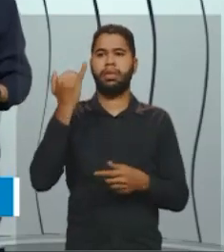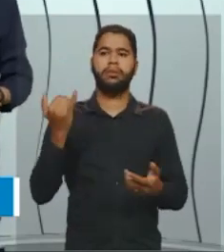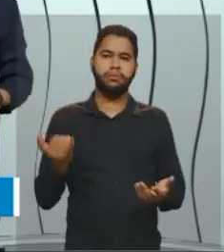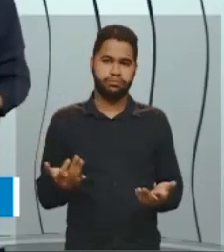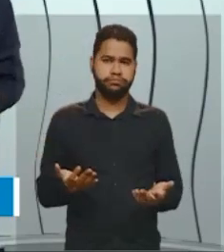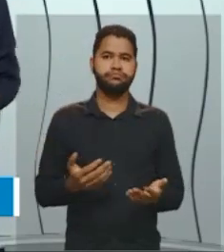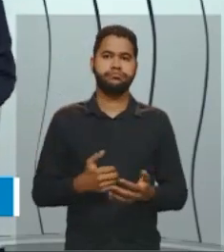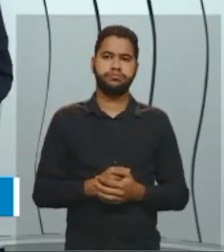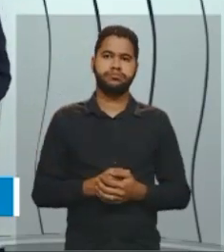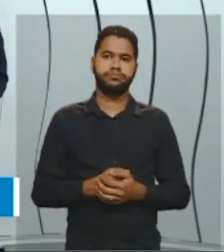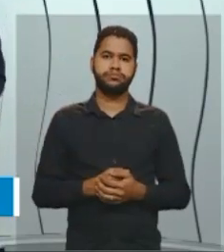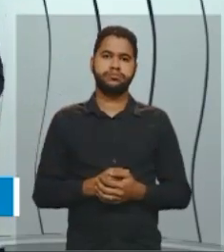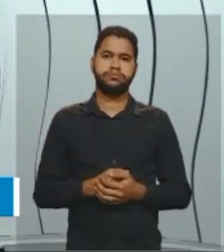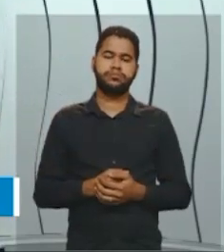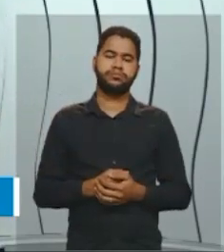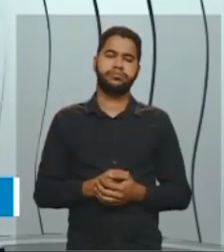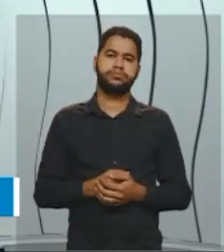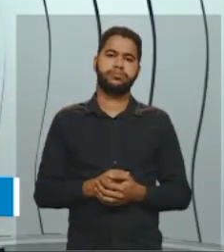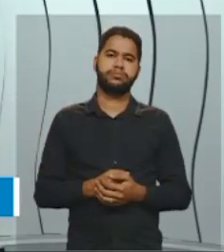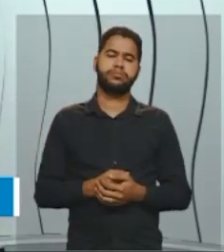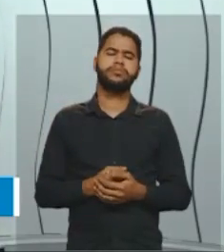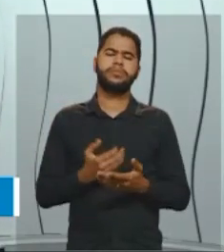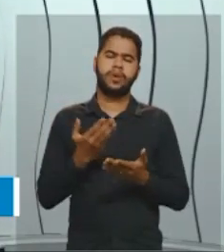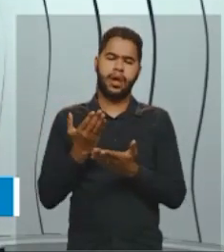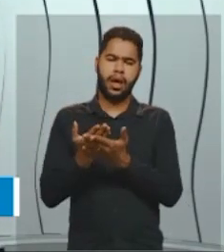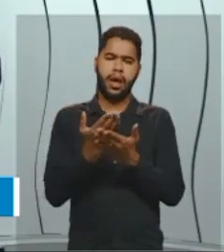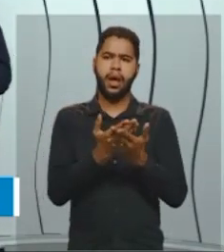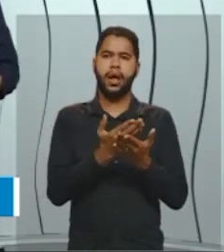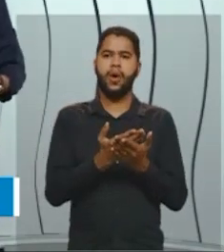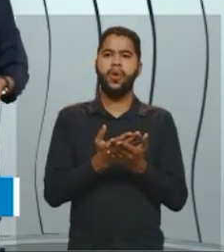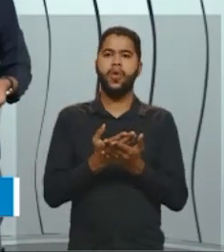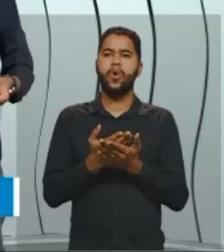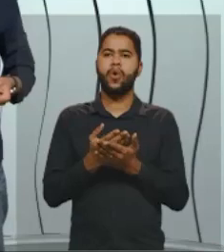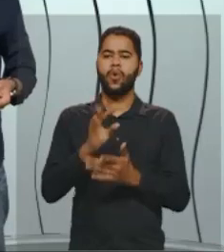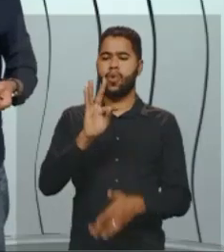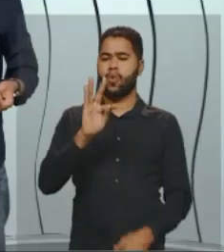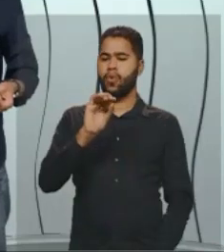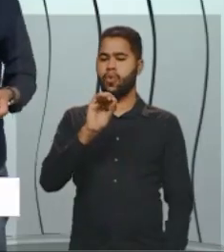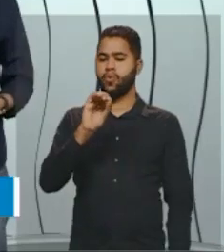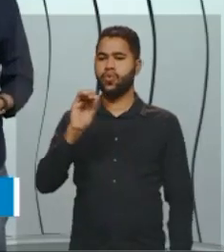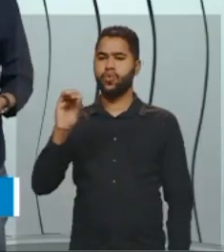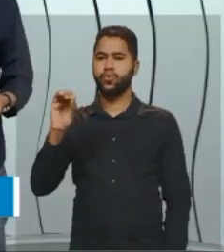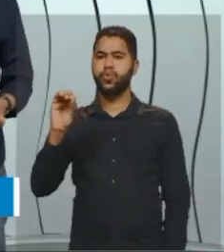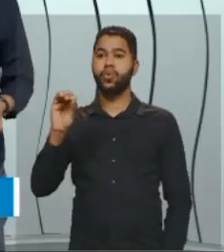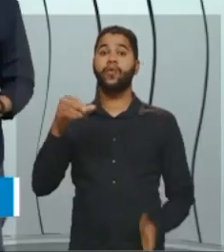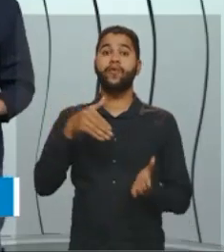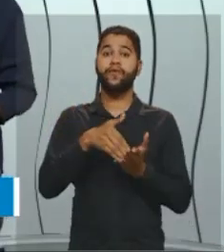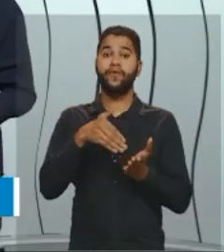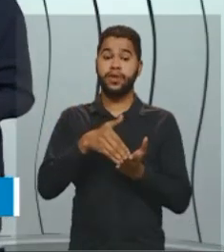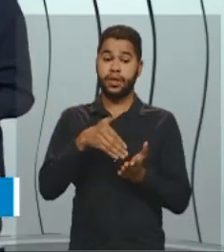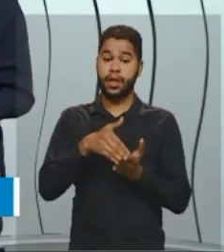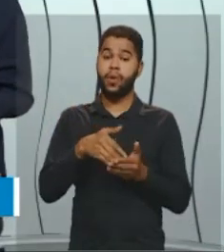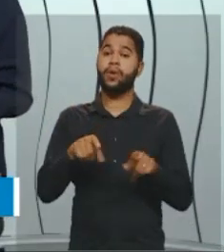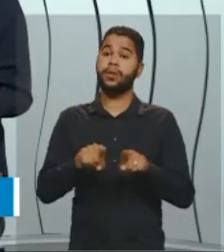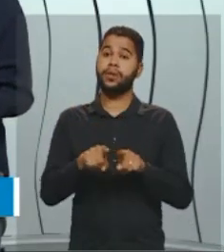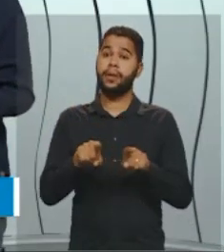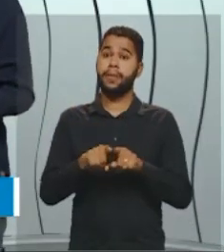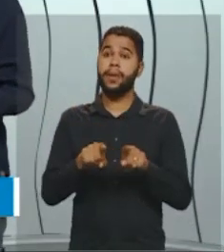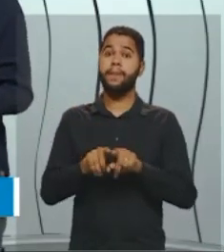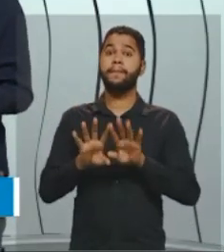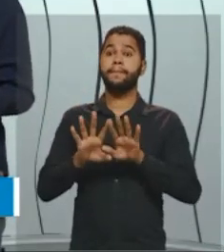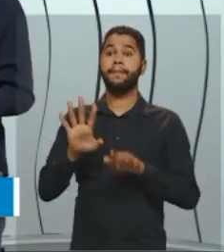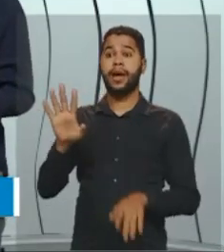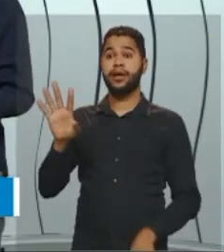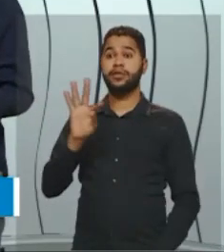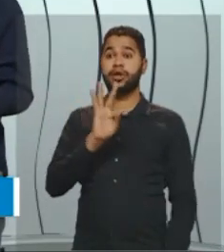Lembra que a gente viu em outras aulas, o to como, no final de frase, como um também. Aqui o to está